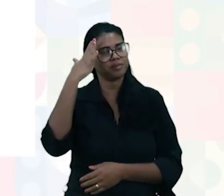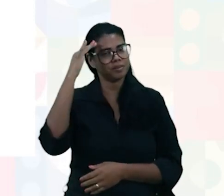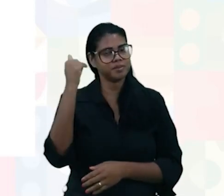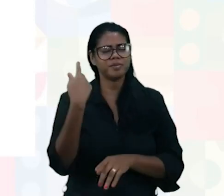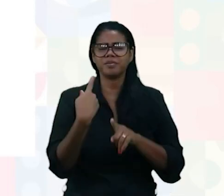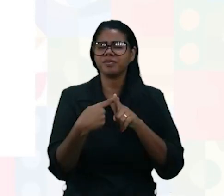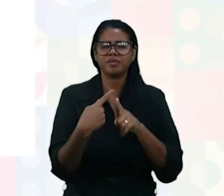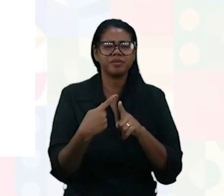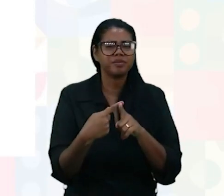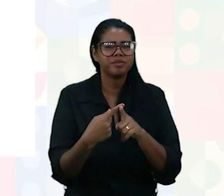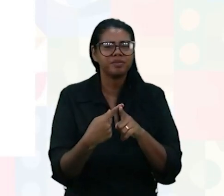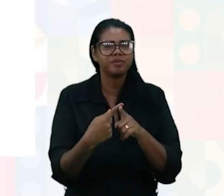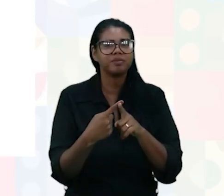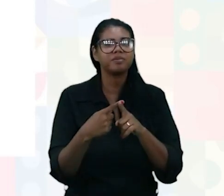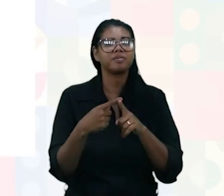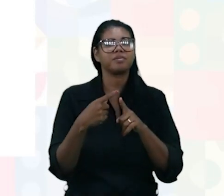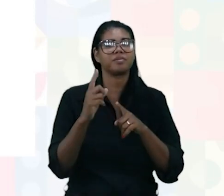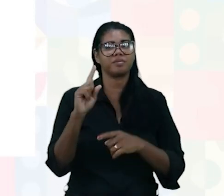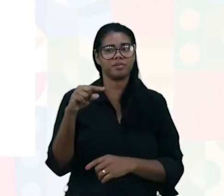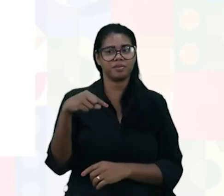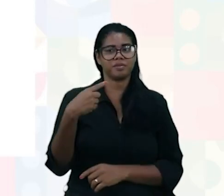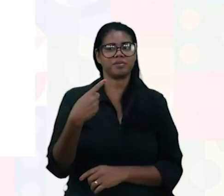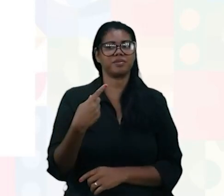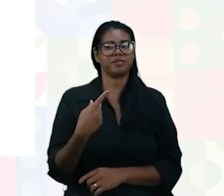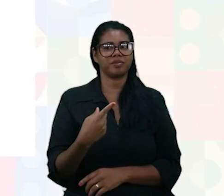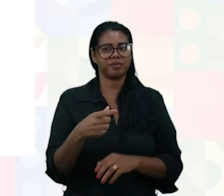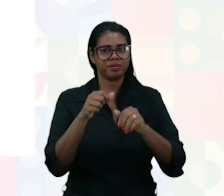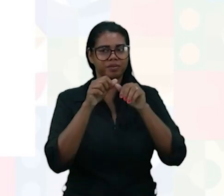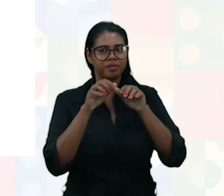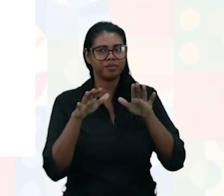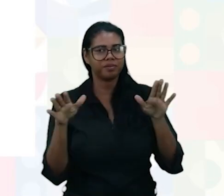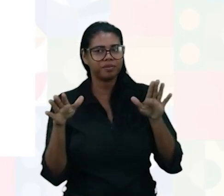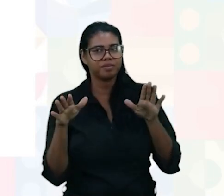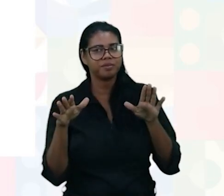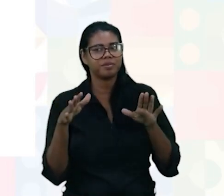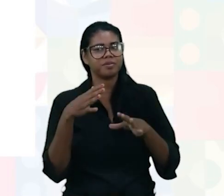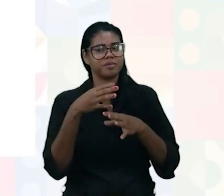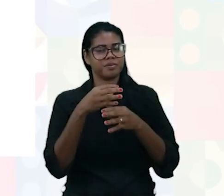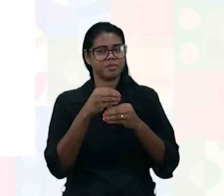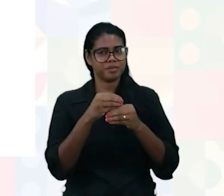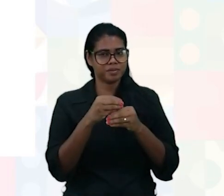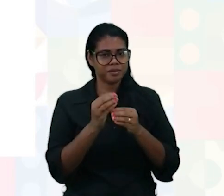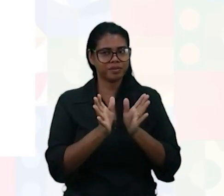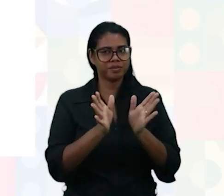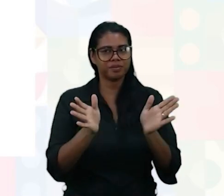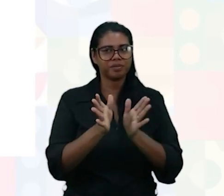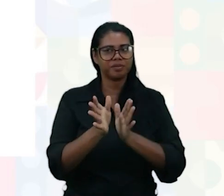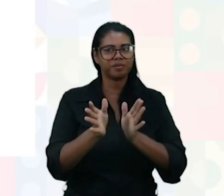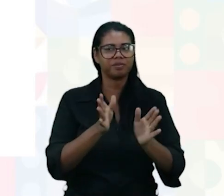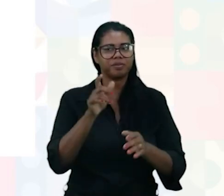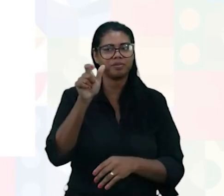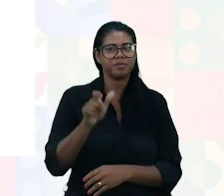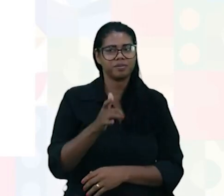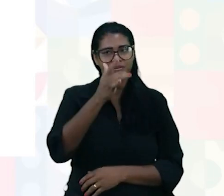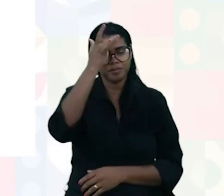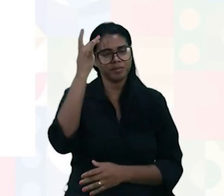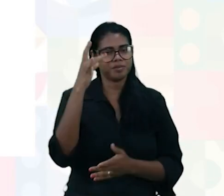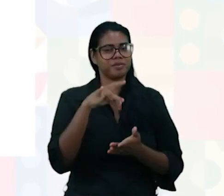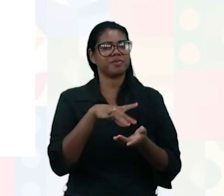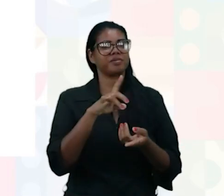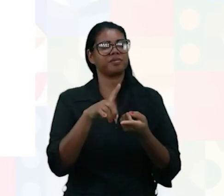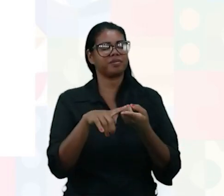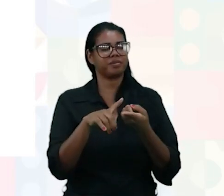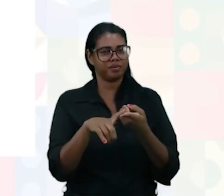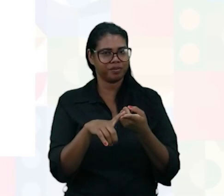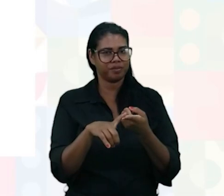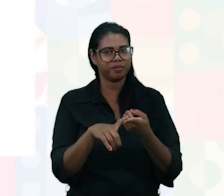que eu vou fazer isso? Porque depois, esse conhecimento ele deve ser disseminado, acessado pelo usuário. E a partir disso,